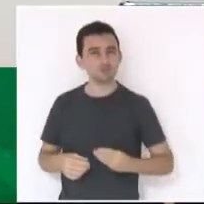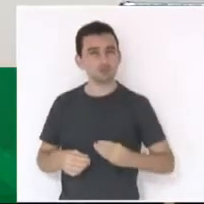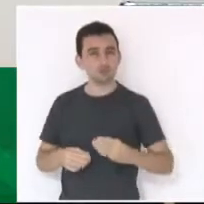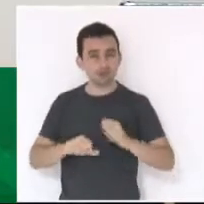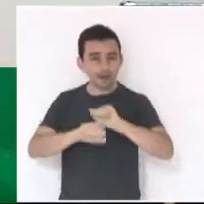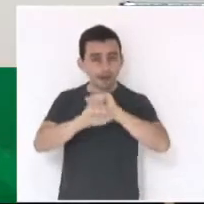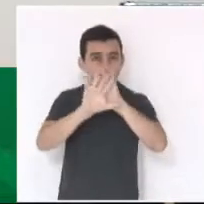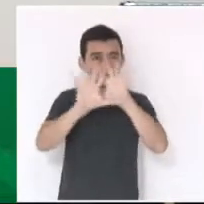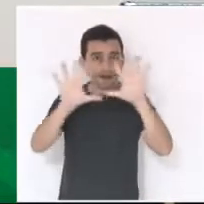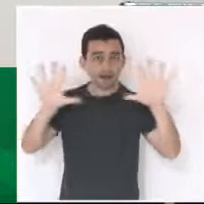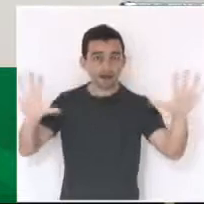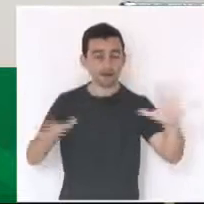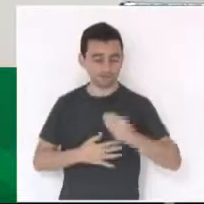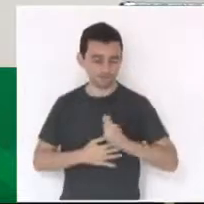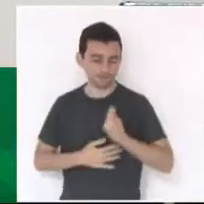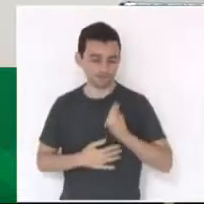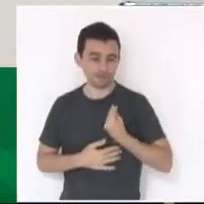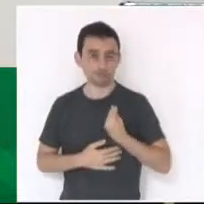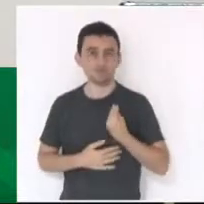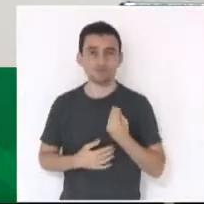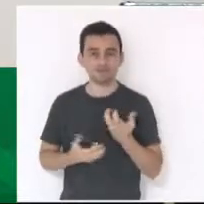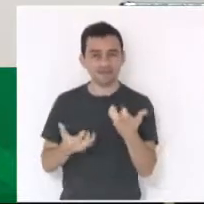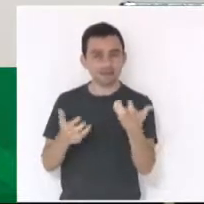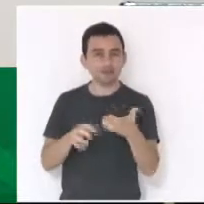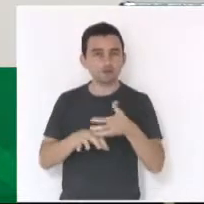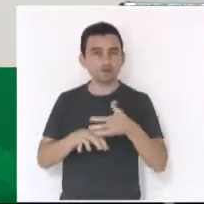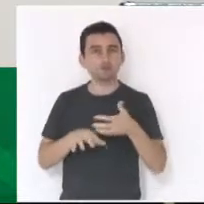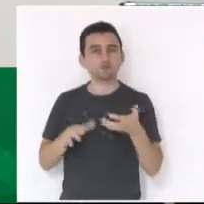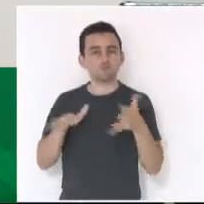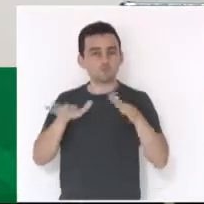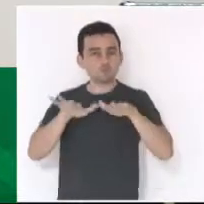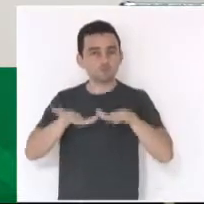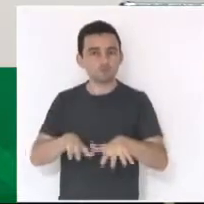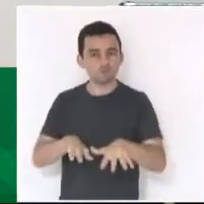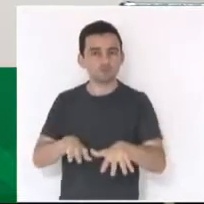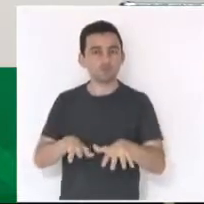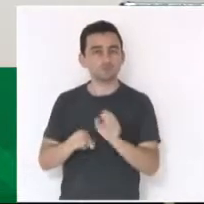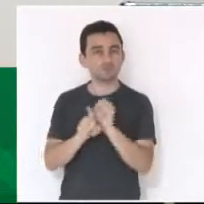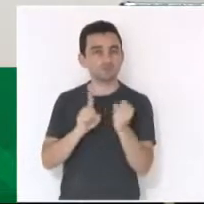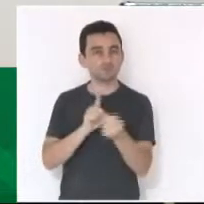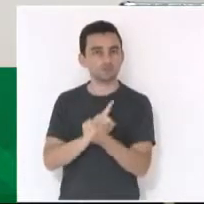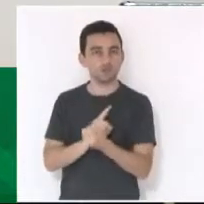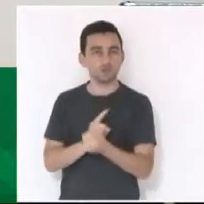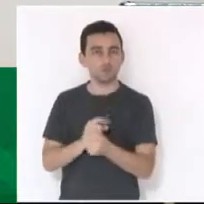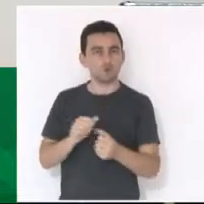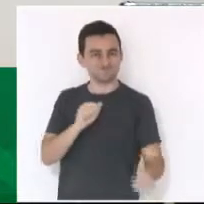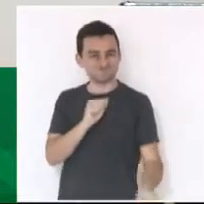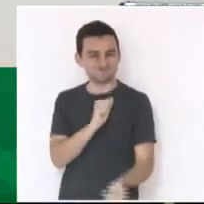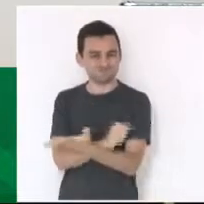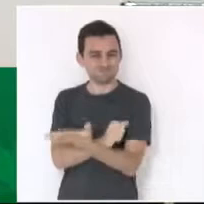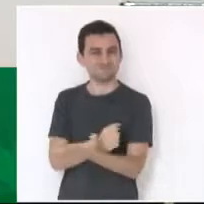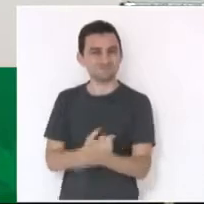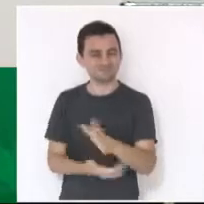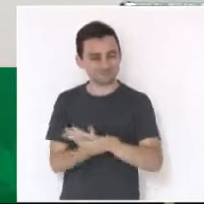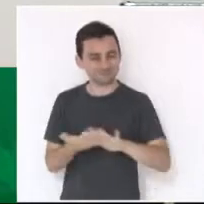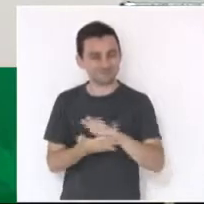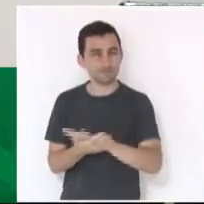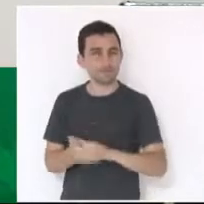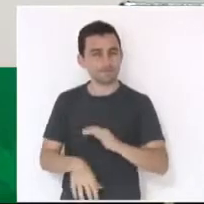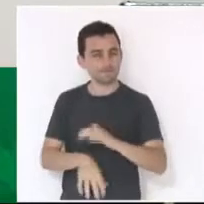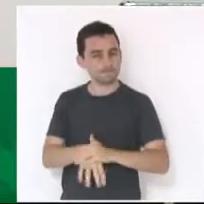um país e inclusão social um país sem corrupção um país com mais segurança